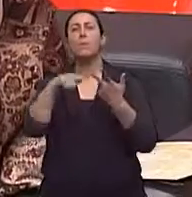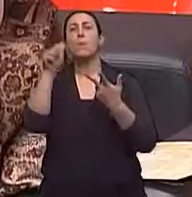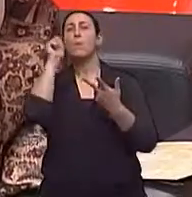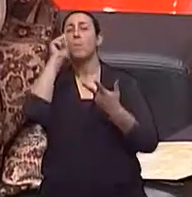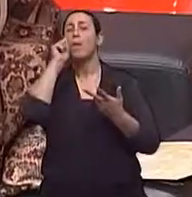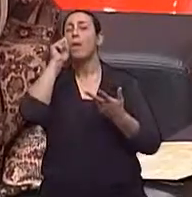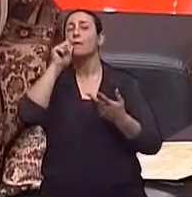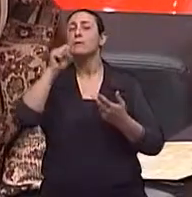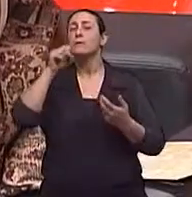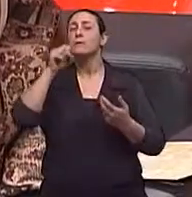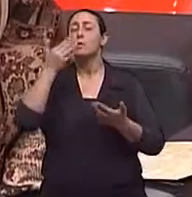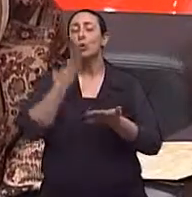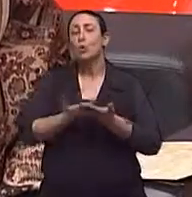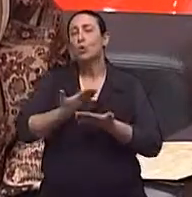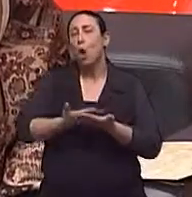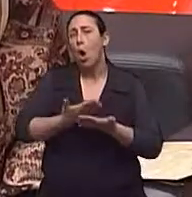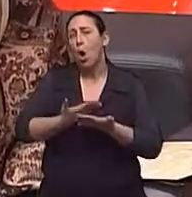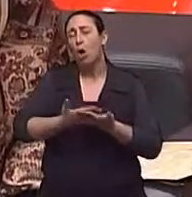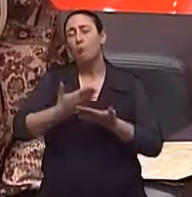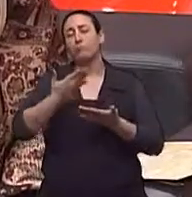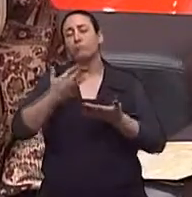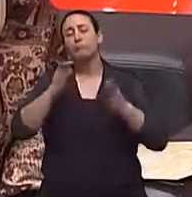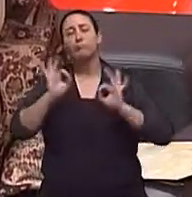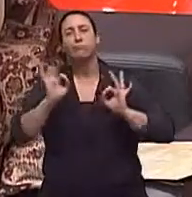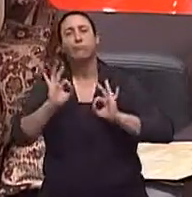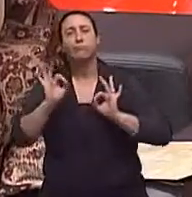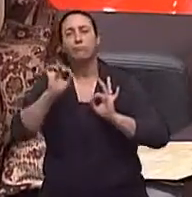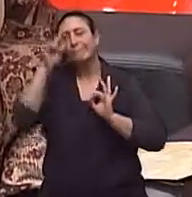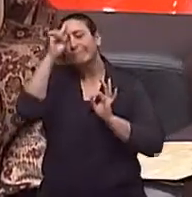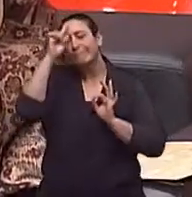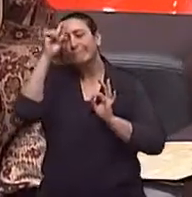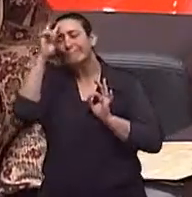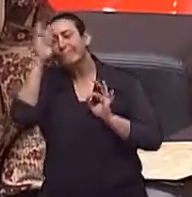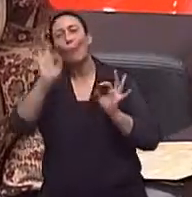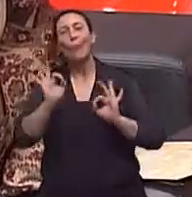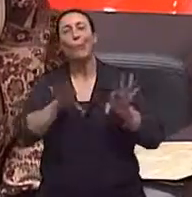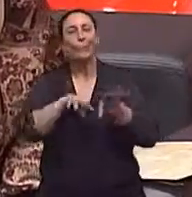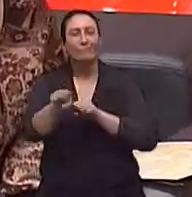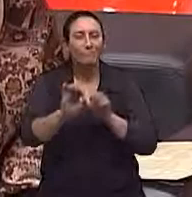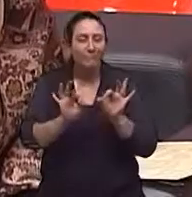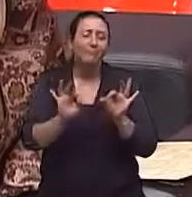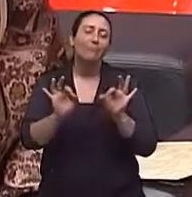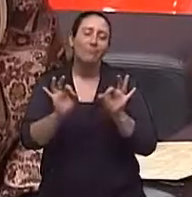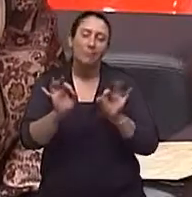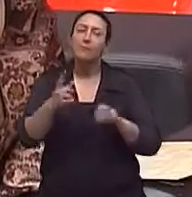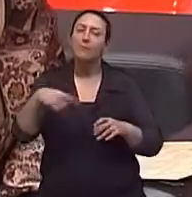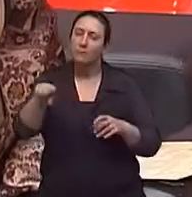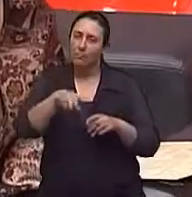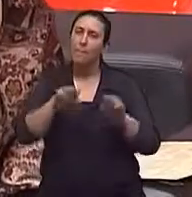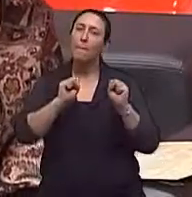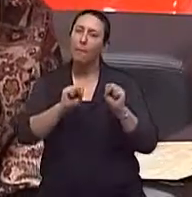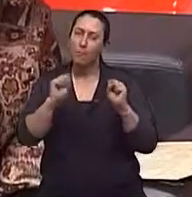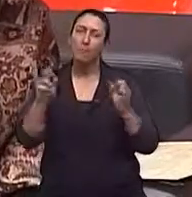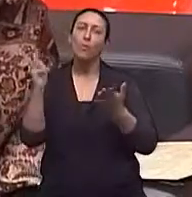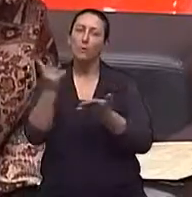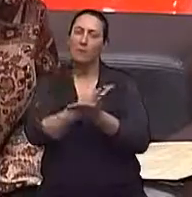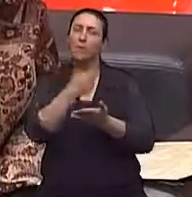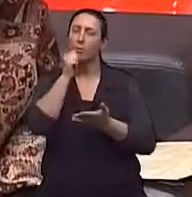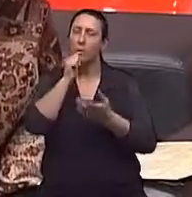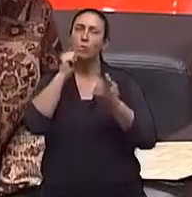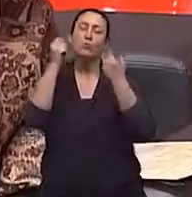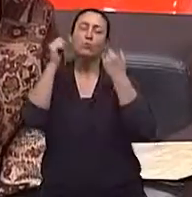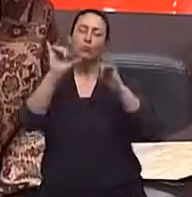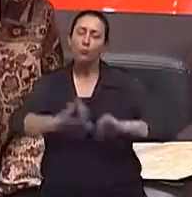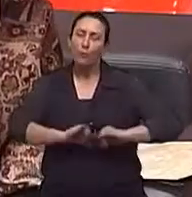escolaridade tem mais possibilidade de sofrer violência não significa que sejam as únicas mulheres que sofrem